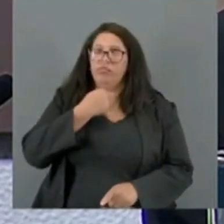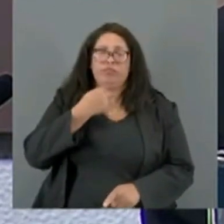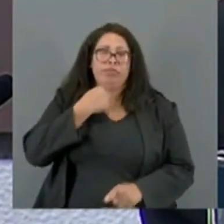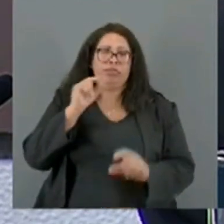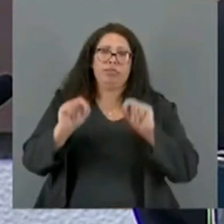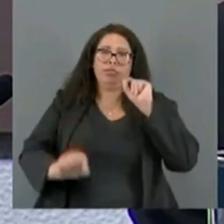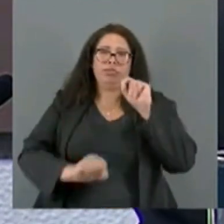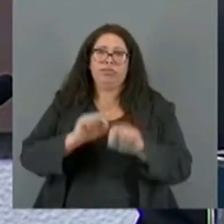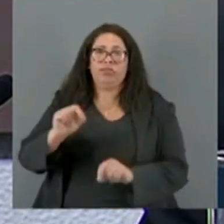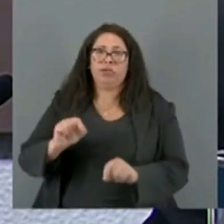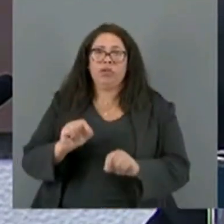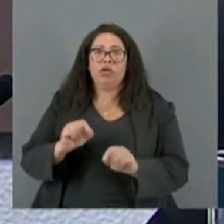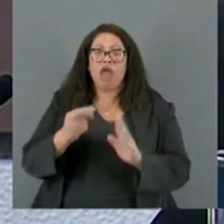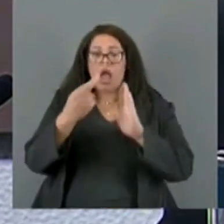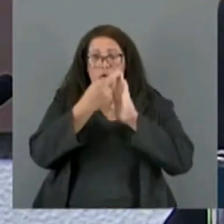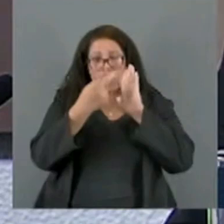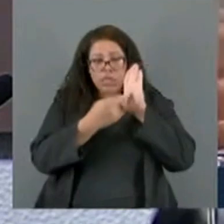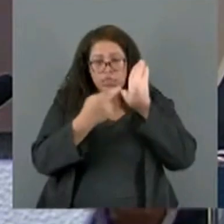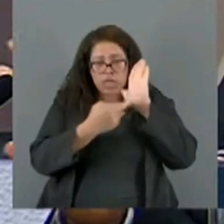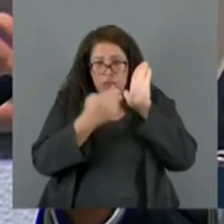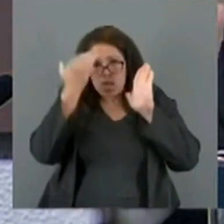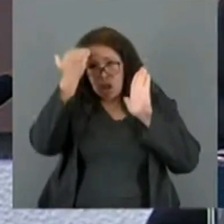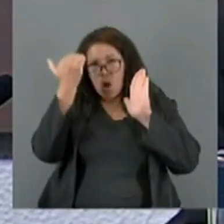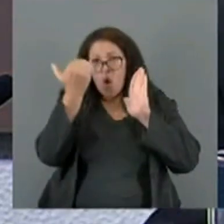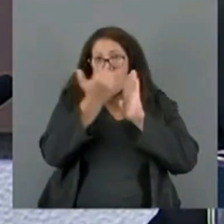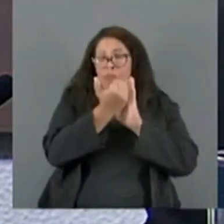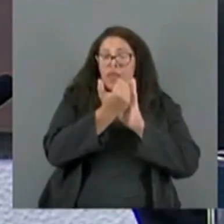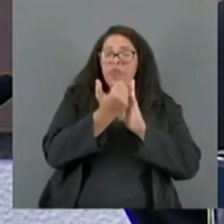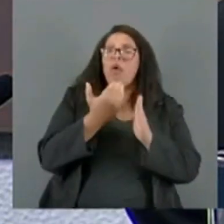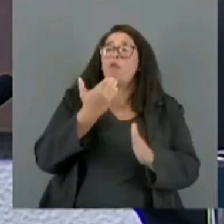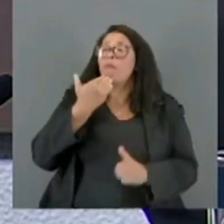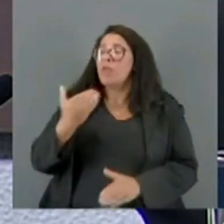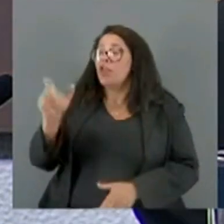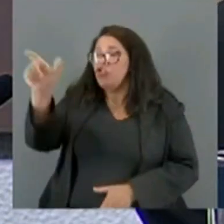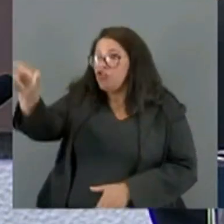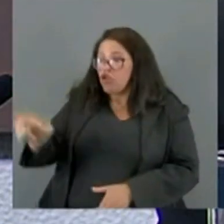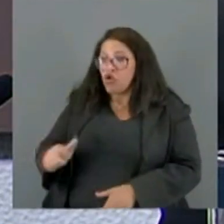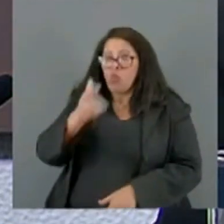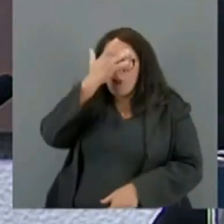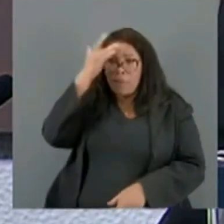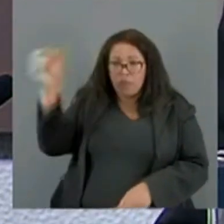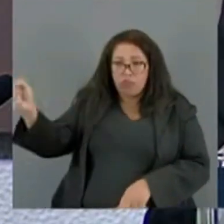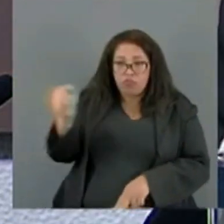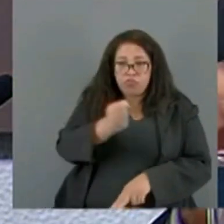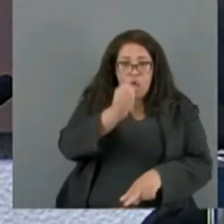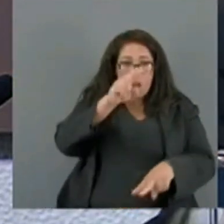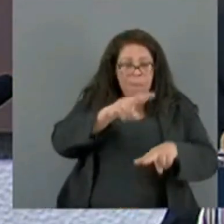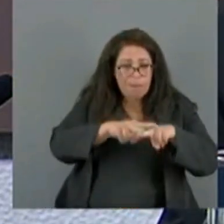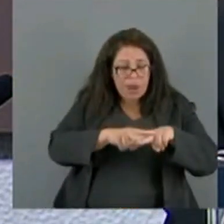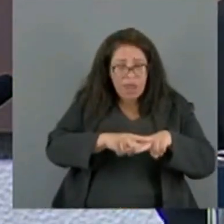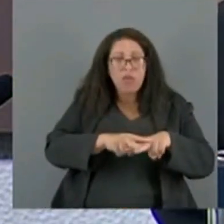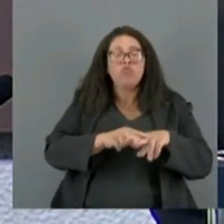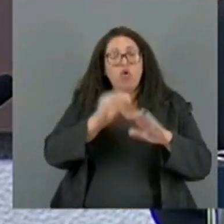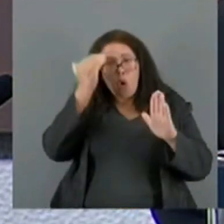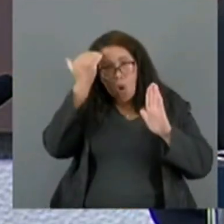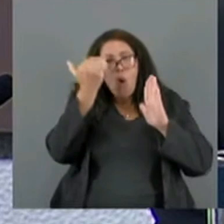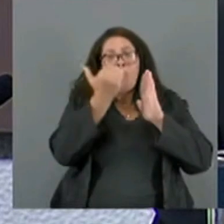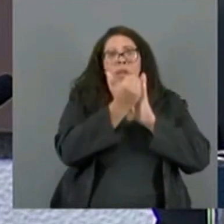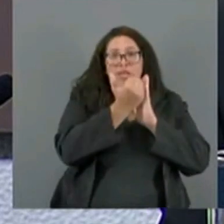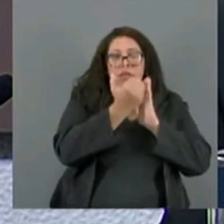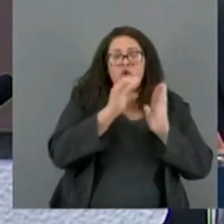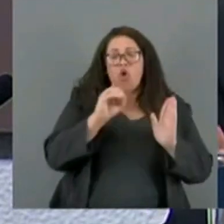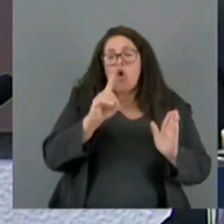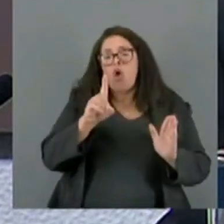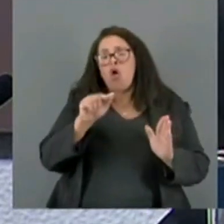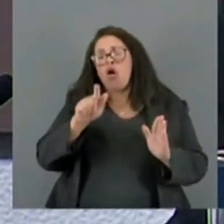que, preenchidos os pressupostos de uma prisão preventiva, por exemplo, previsto no artigo 312 do Código de Processo Penal,